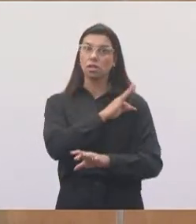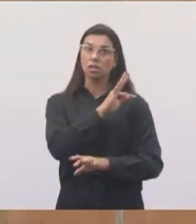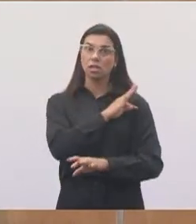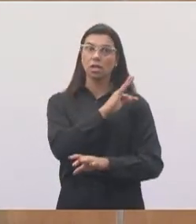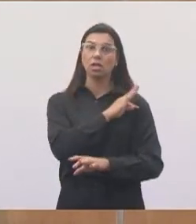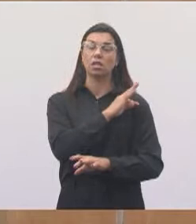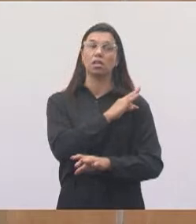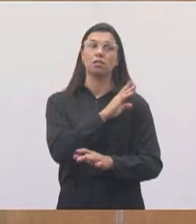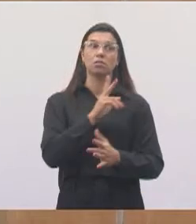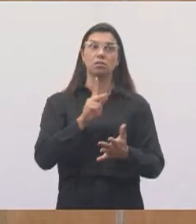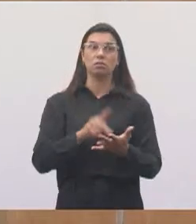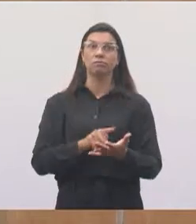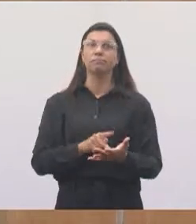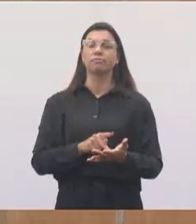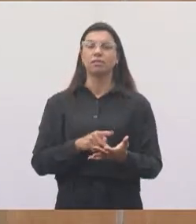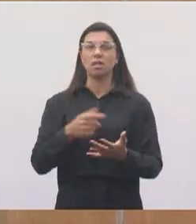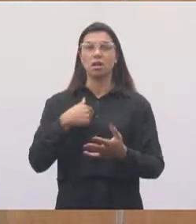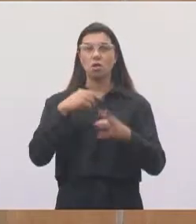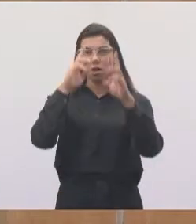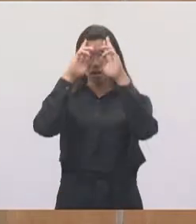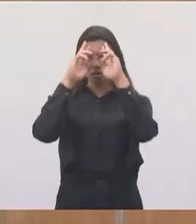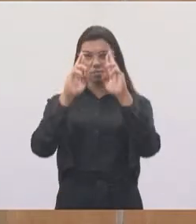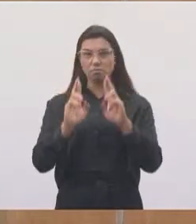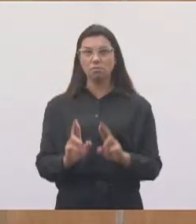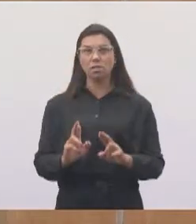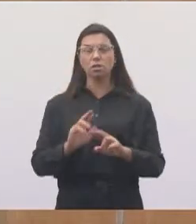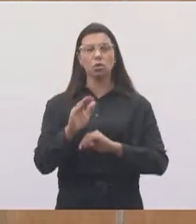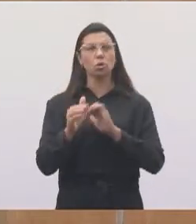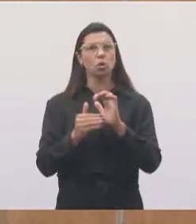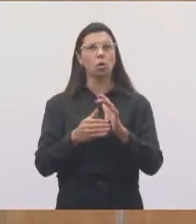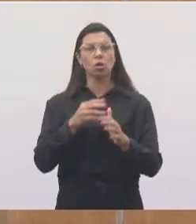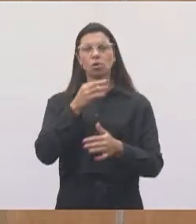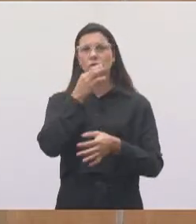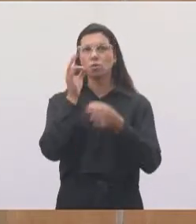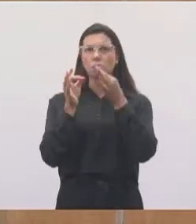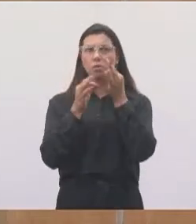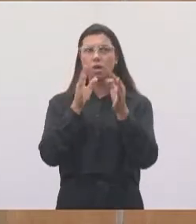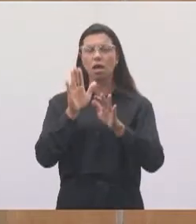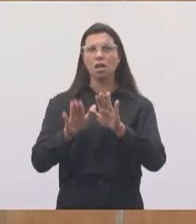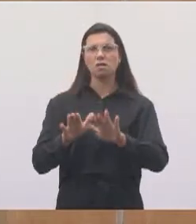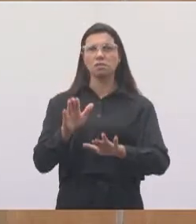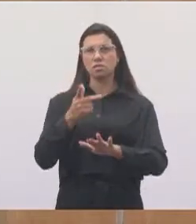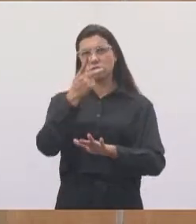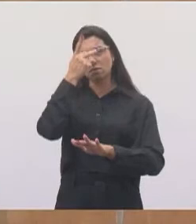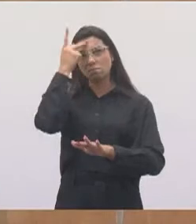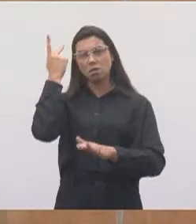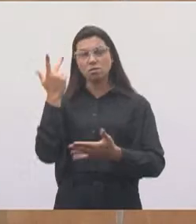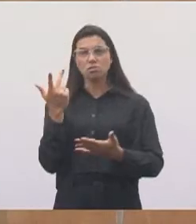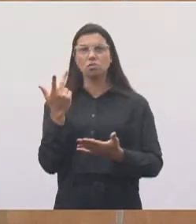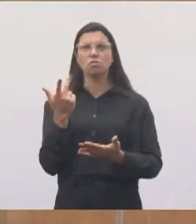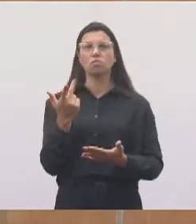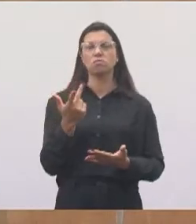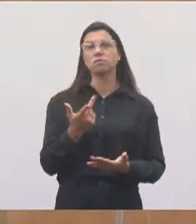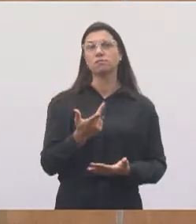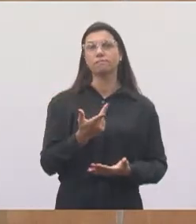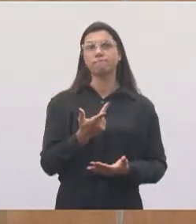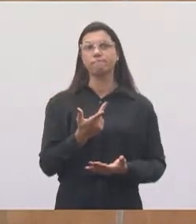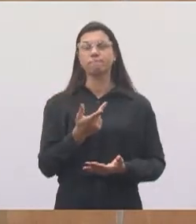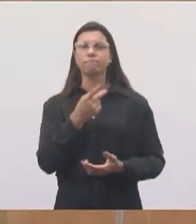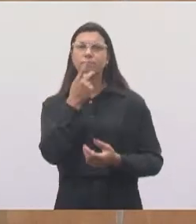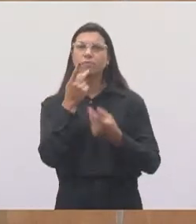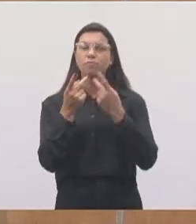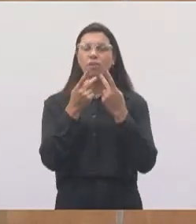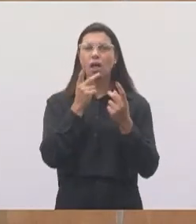muito técnico. Eu respeito todas as opiniões, às vezes as pessoas se aventuram em falar